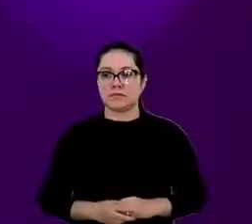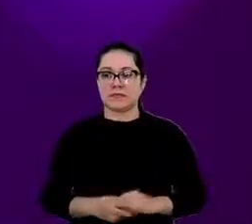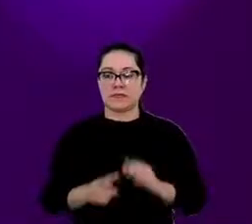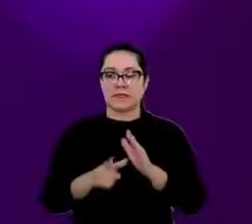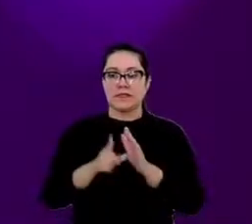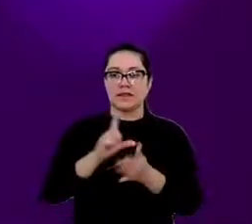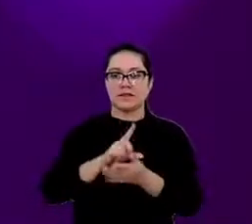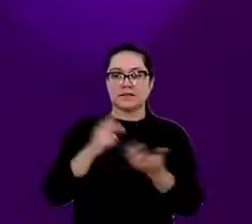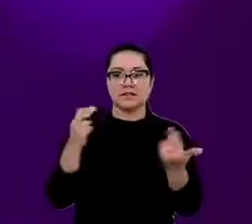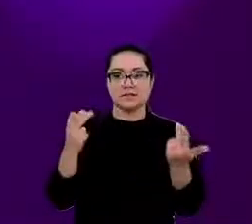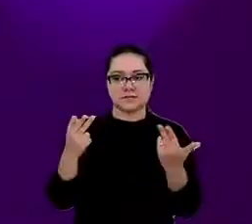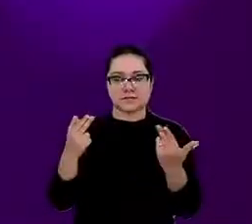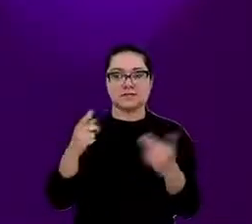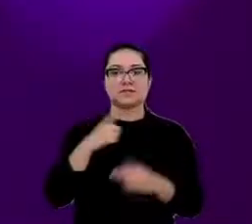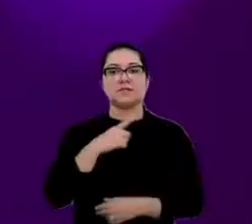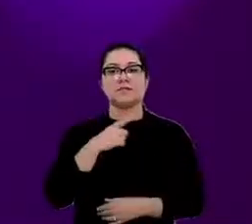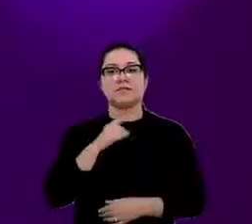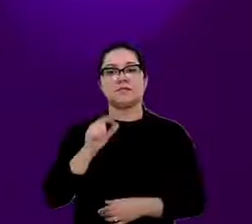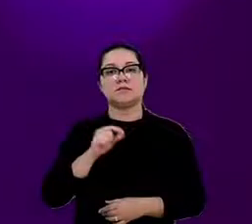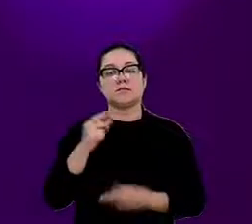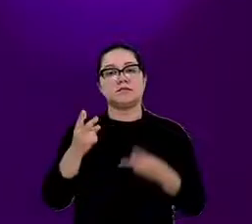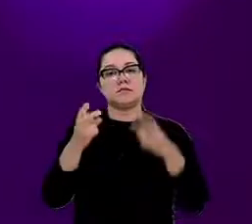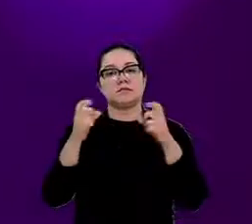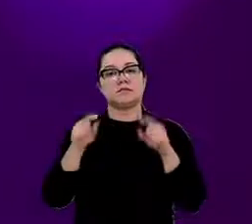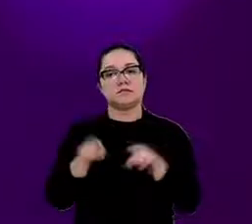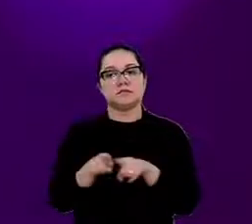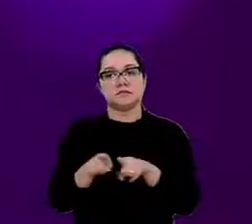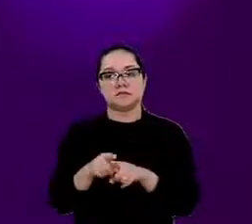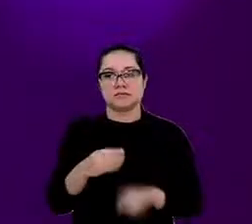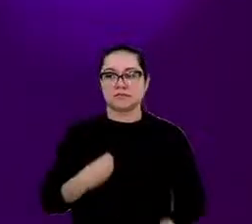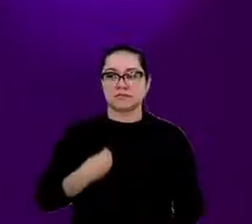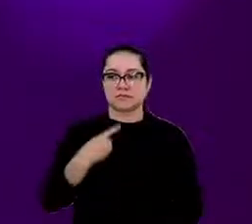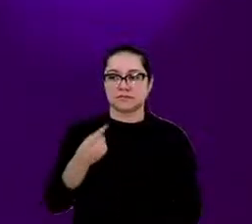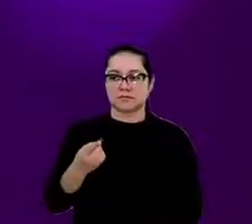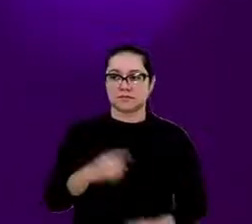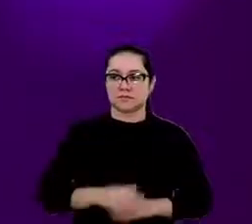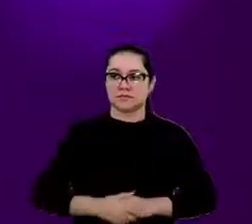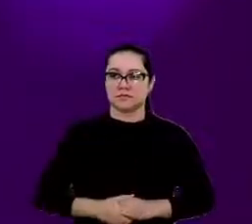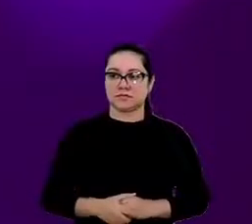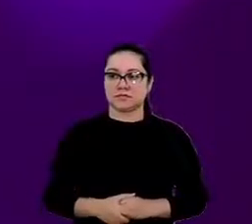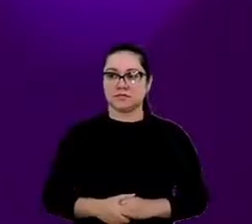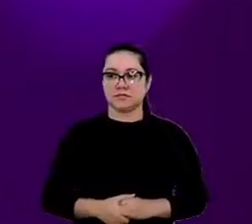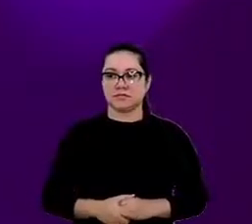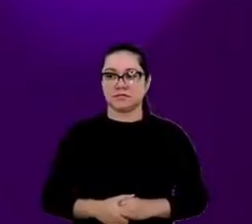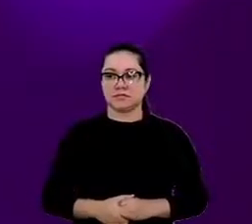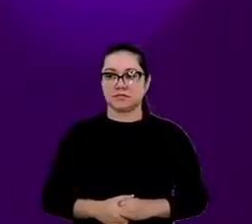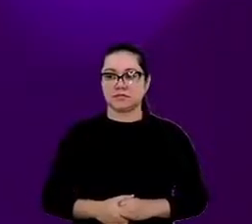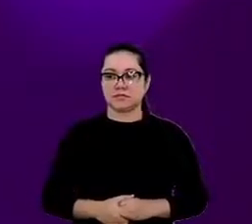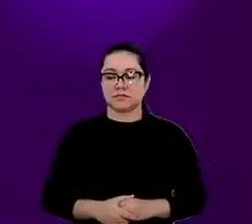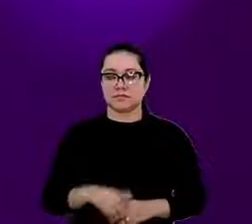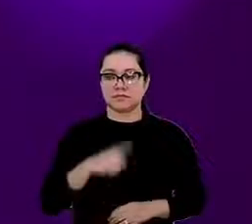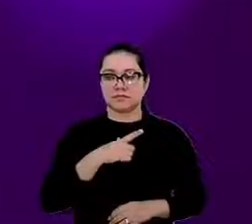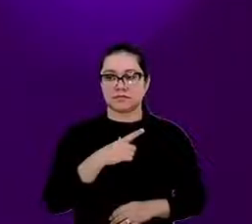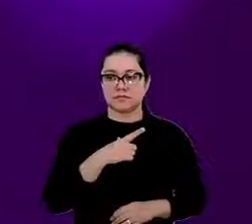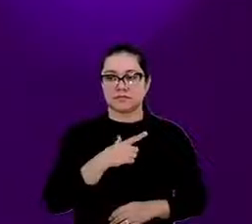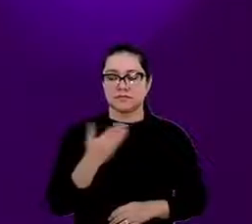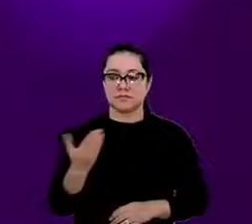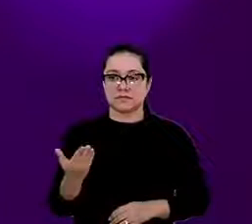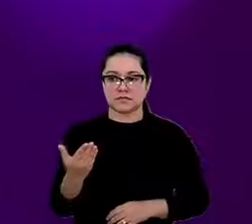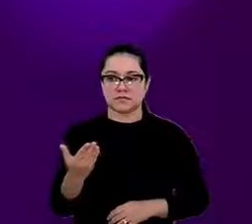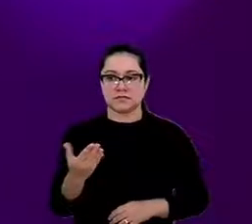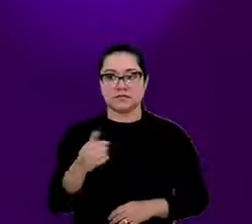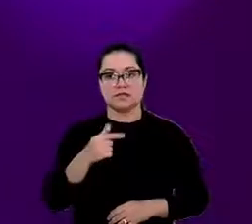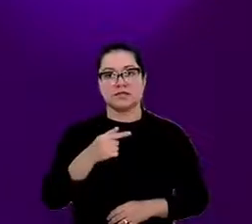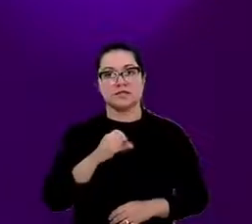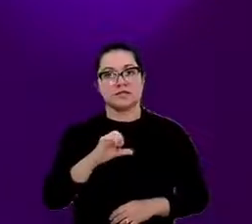mesmo paciente, a gente já observa a presença de uma estenose que nos parece mais crítica, estimada na angiografia quantitativa em